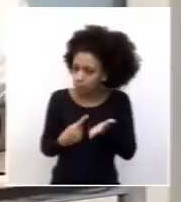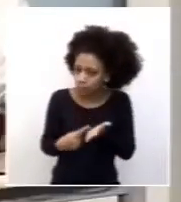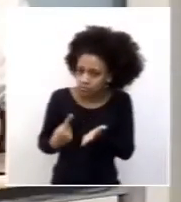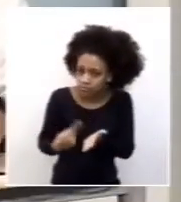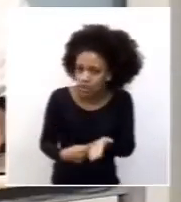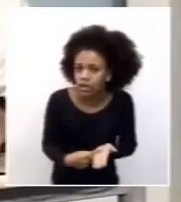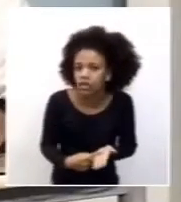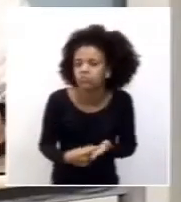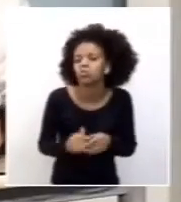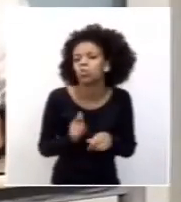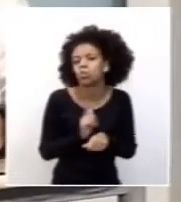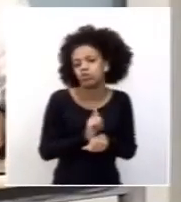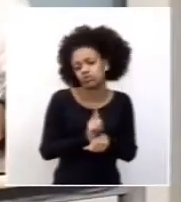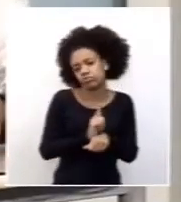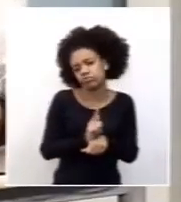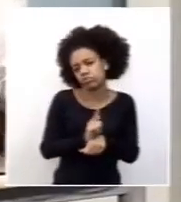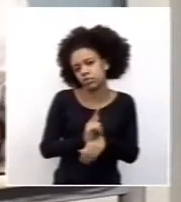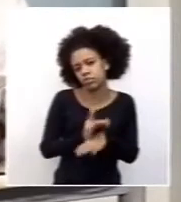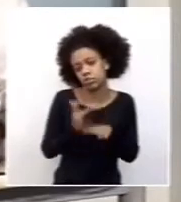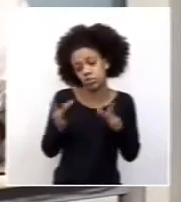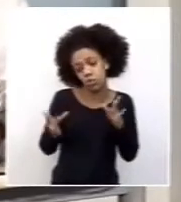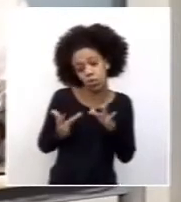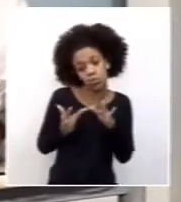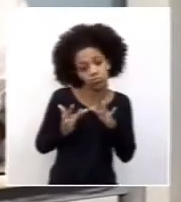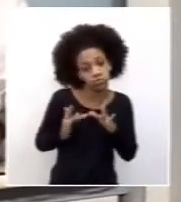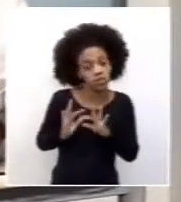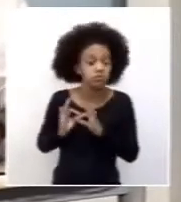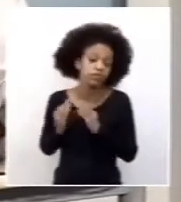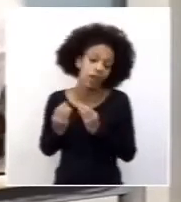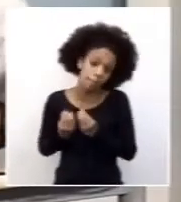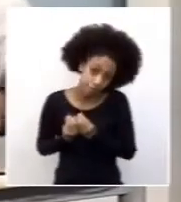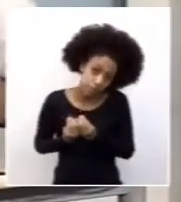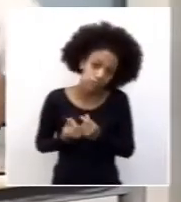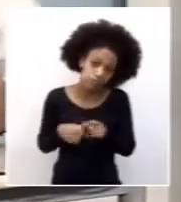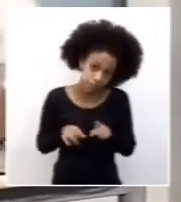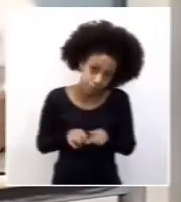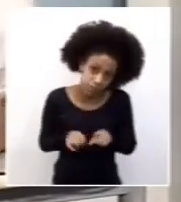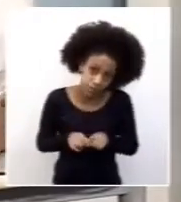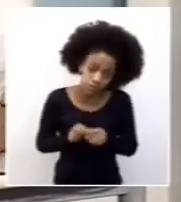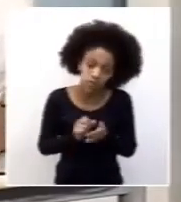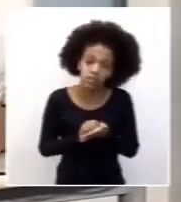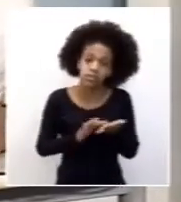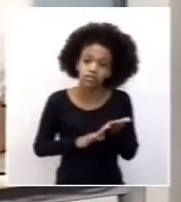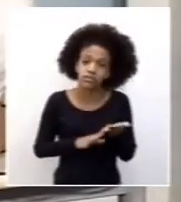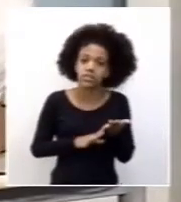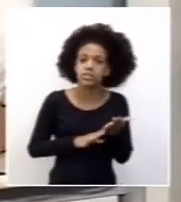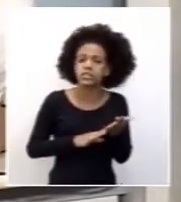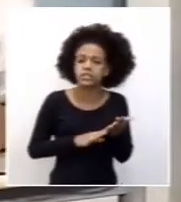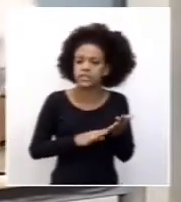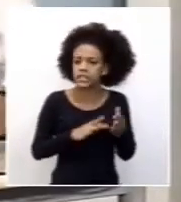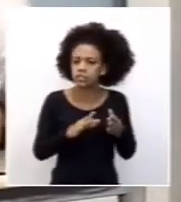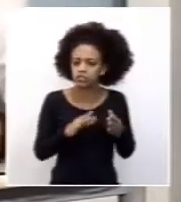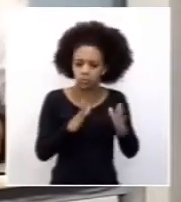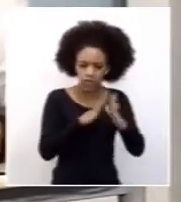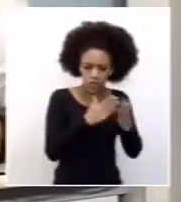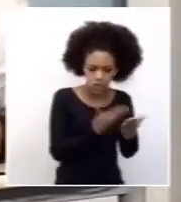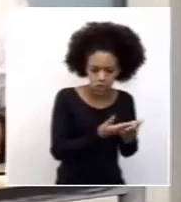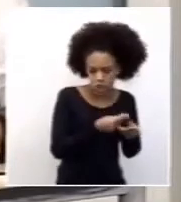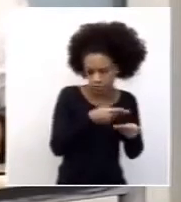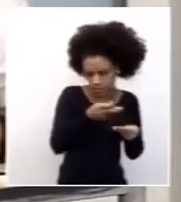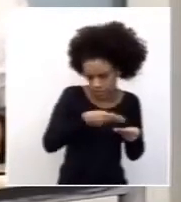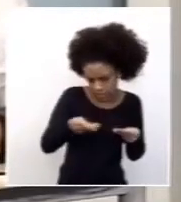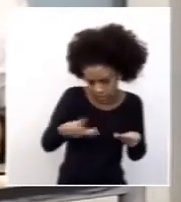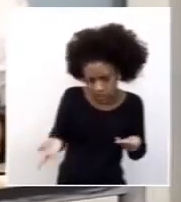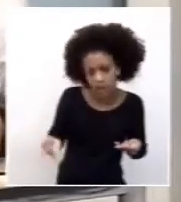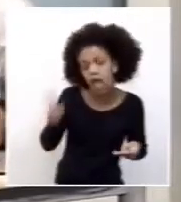com a gestão, esse contato com os pais dos alunos, essas atividades serão retiradas na escola, que dia será retirado